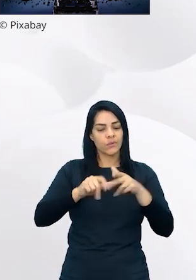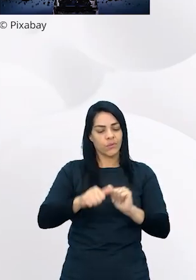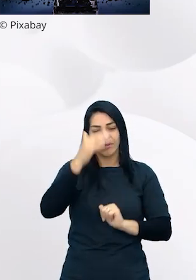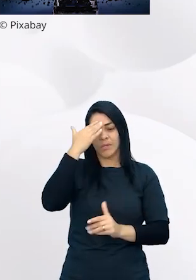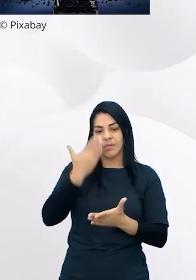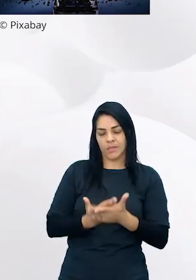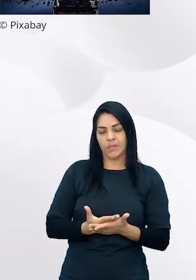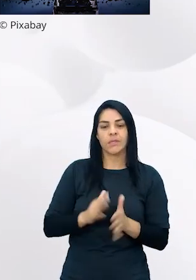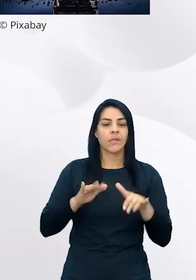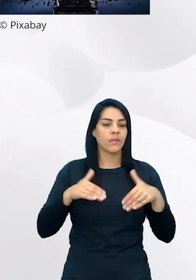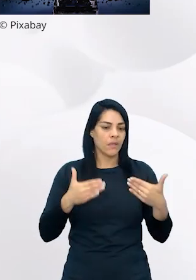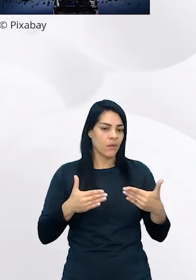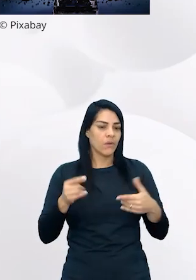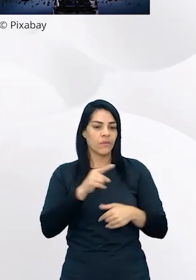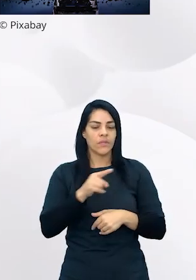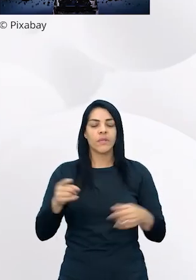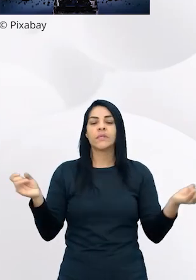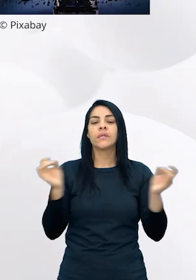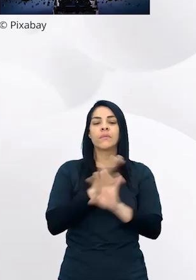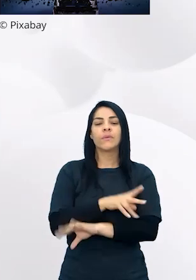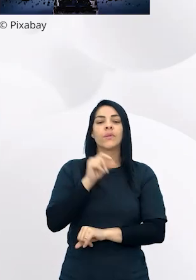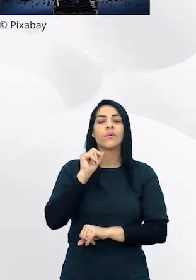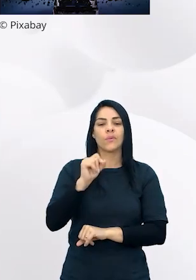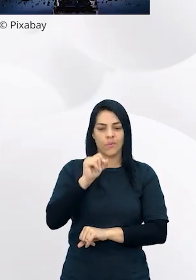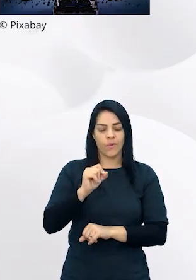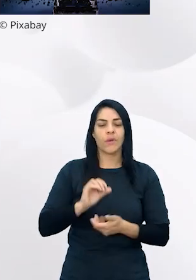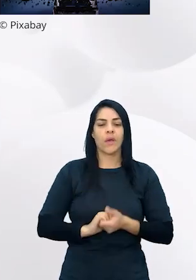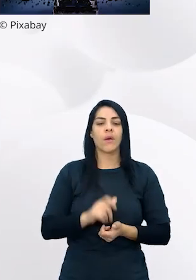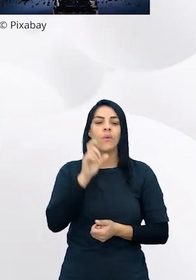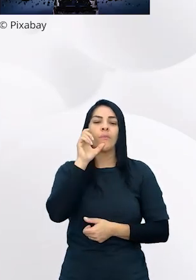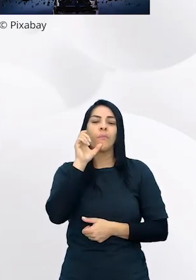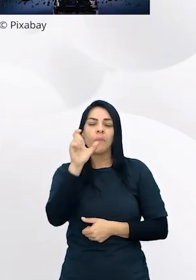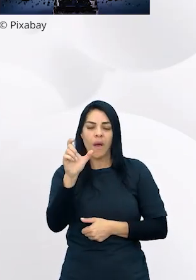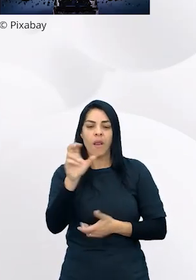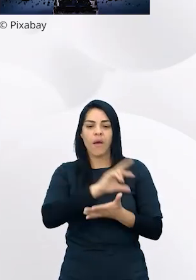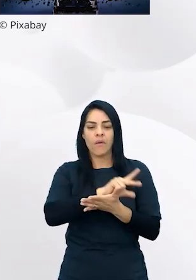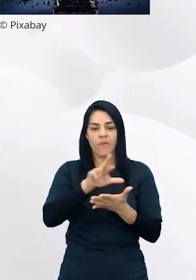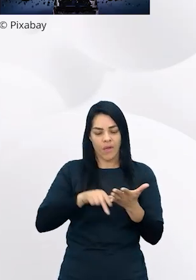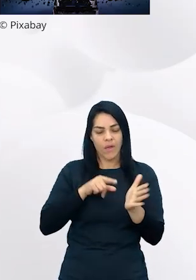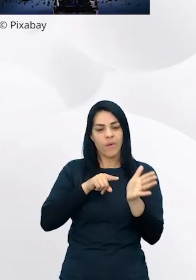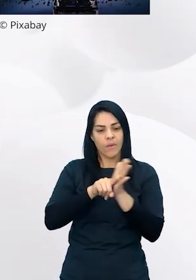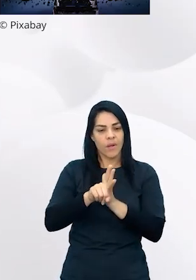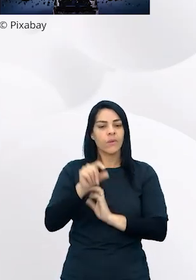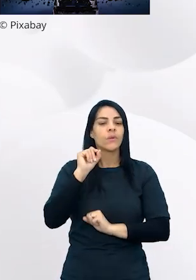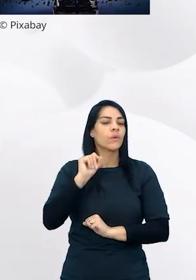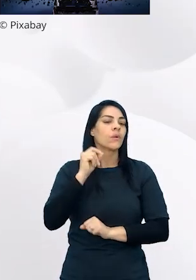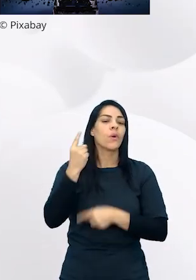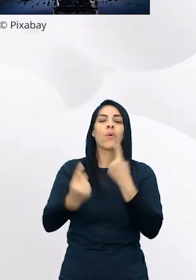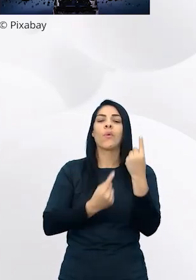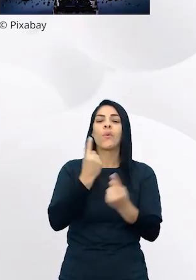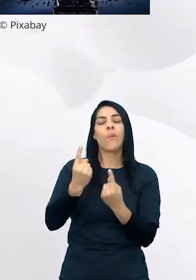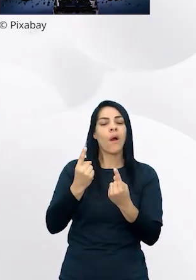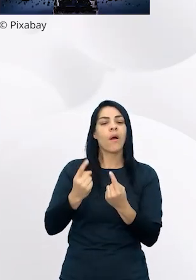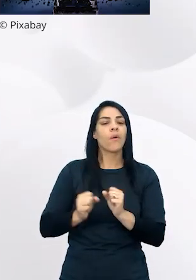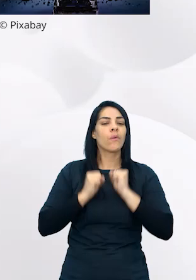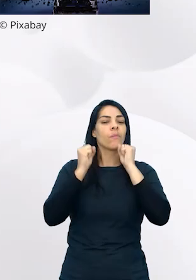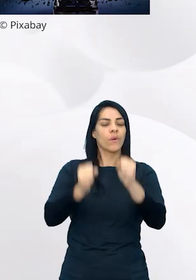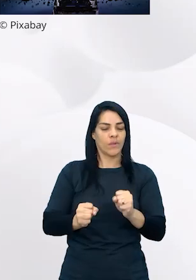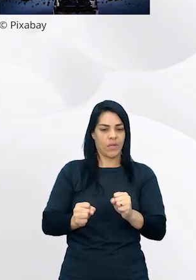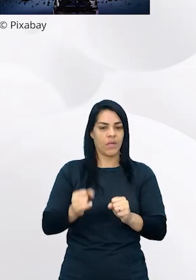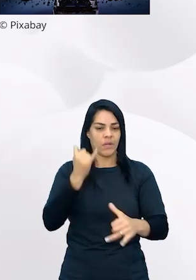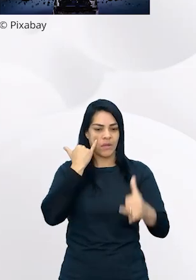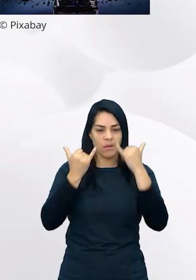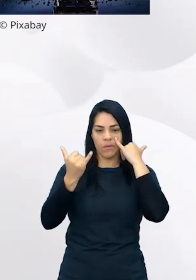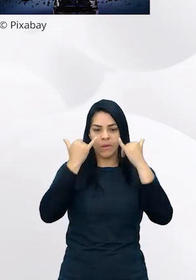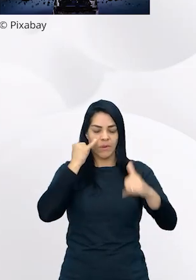e você termina aí com uma nuvem de palavras com a seguinte pergunta: qual o poder de uma informação disseminada